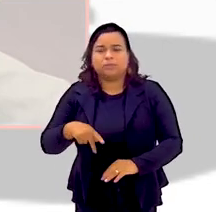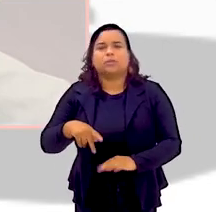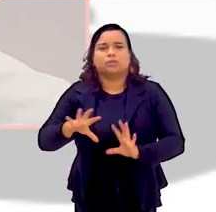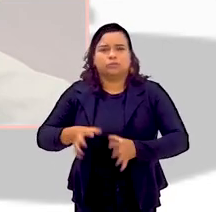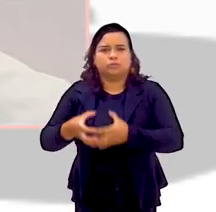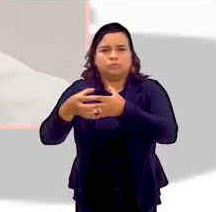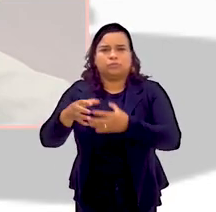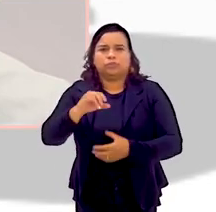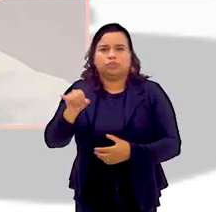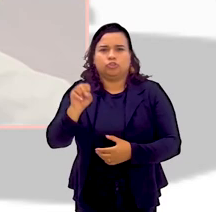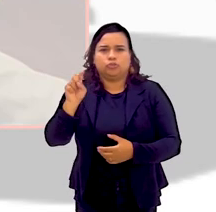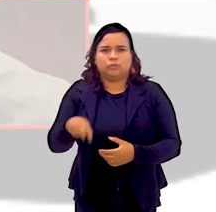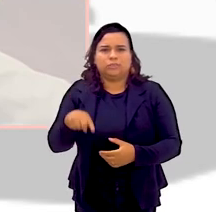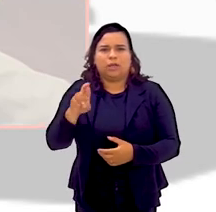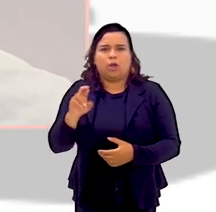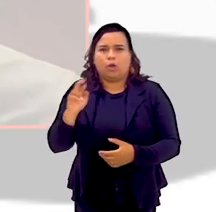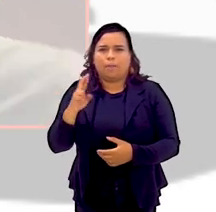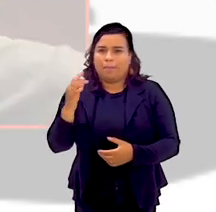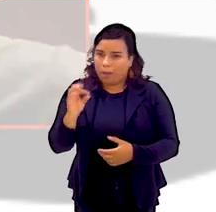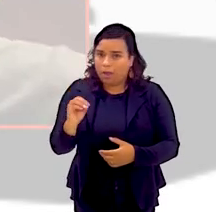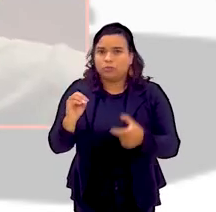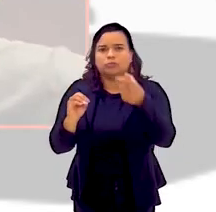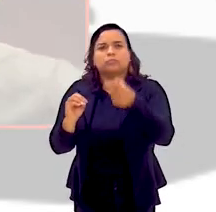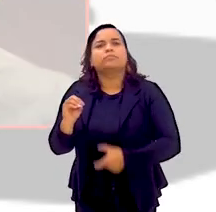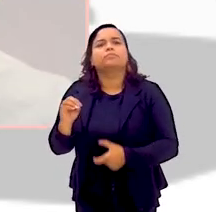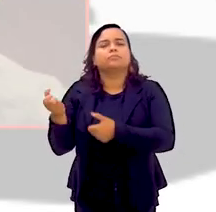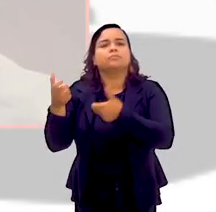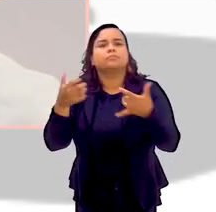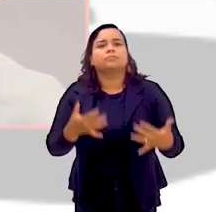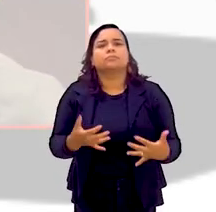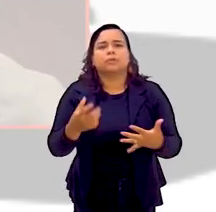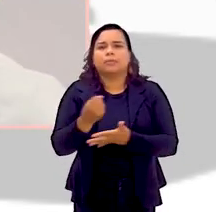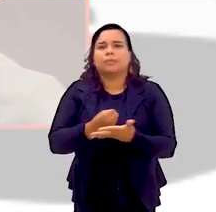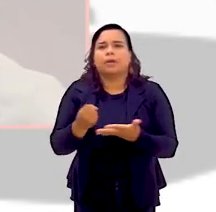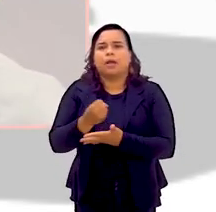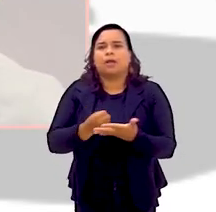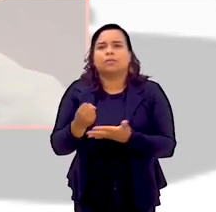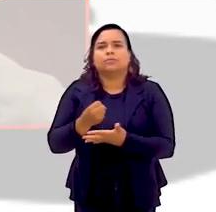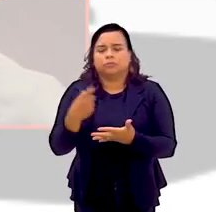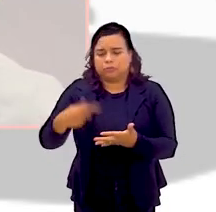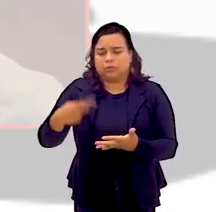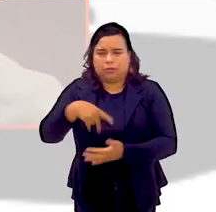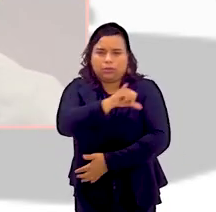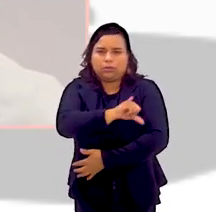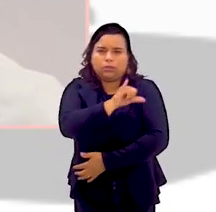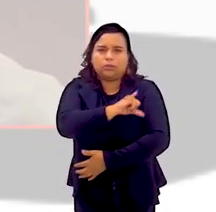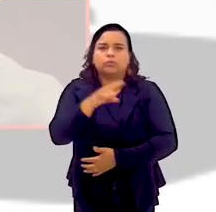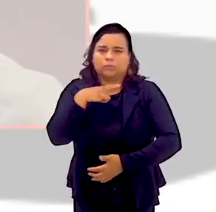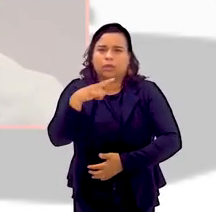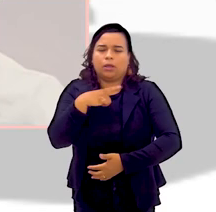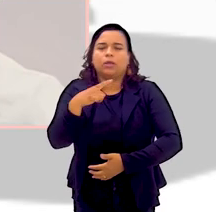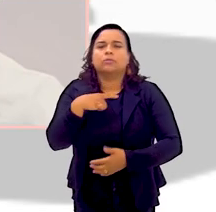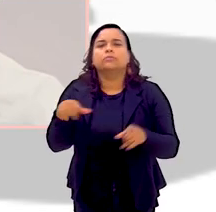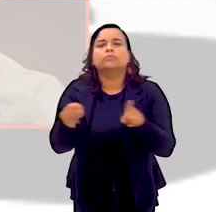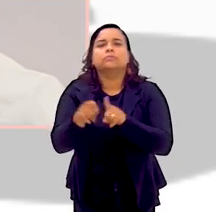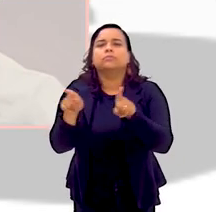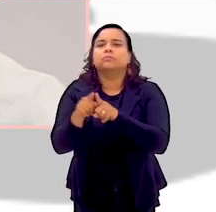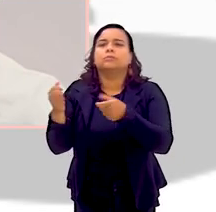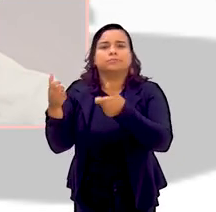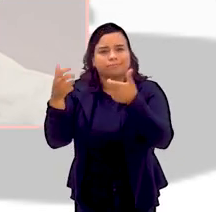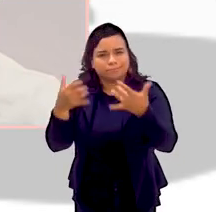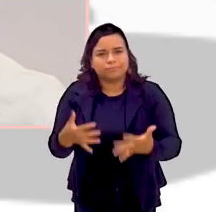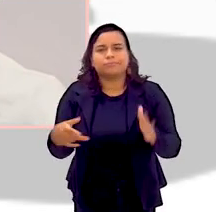da Confederação, José Roberto Tavares, que baseia, inclusive, a sede da CNC, está no Rio de Janeiro, ele também